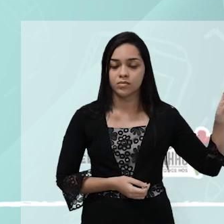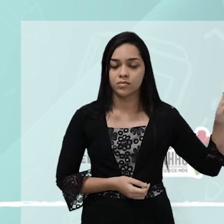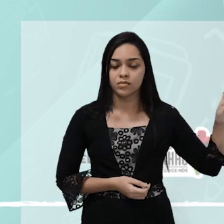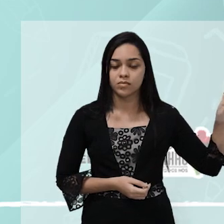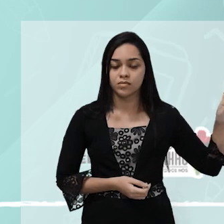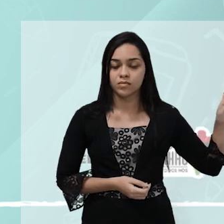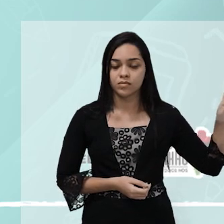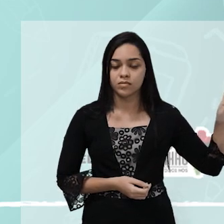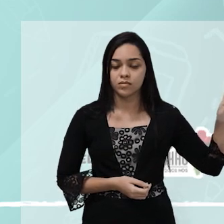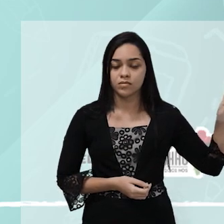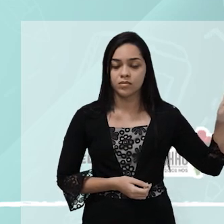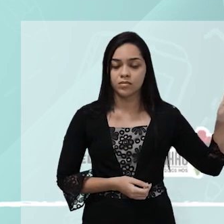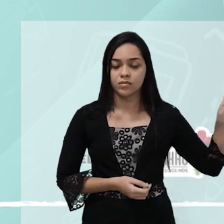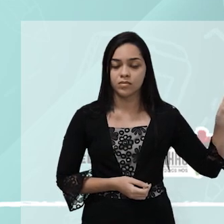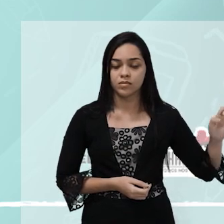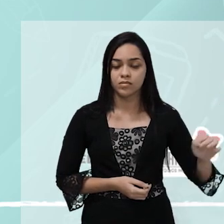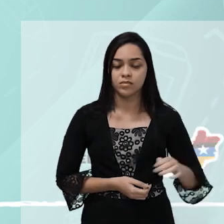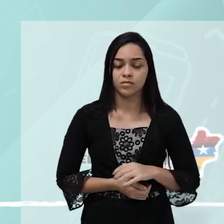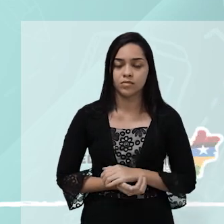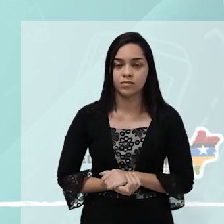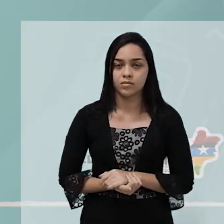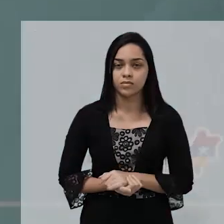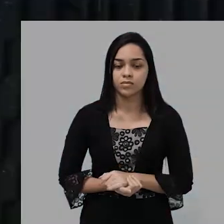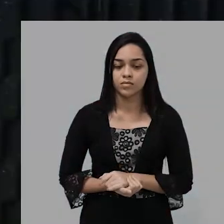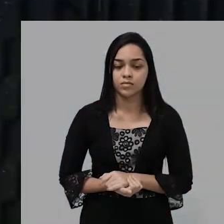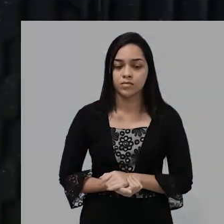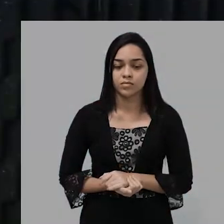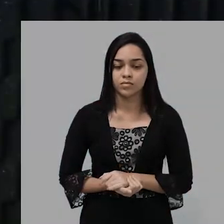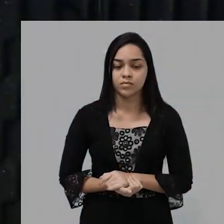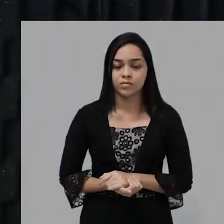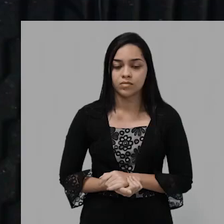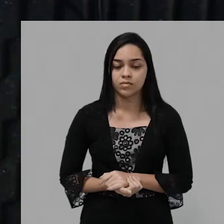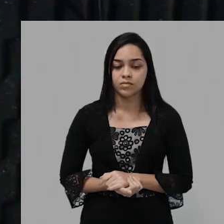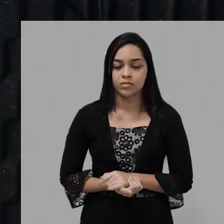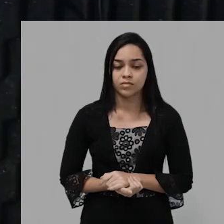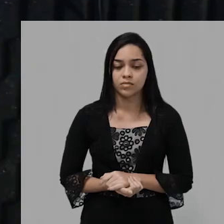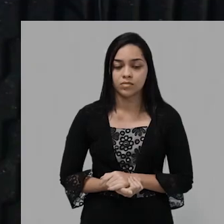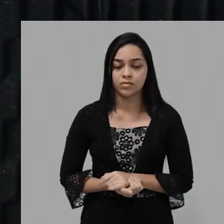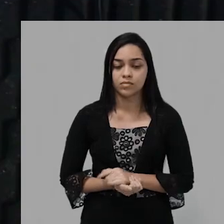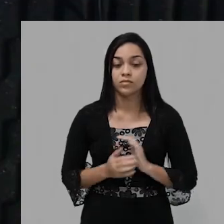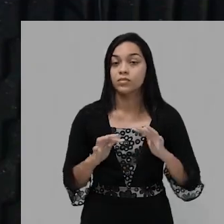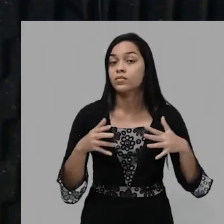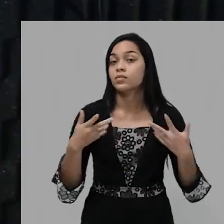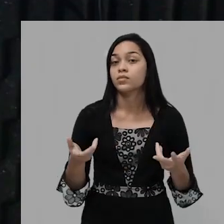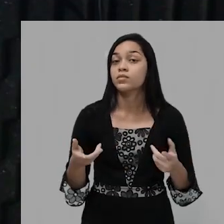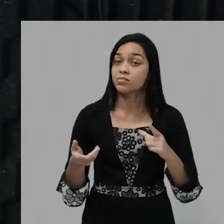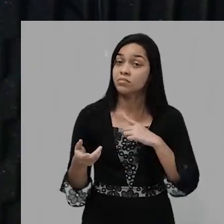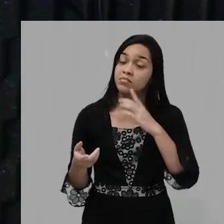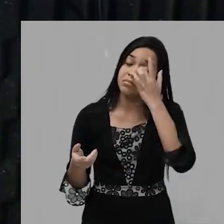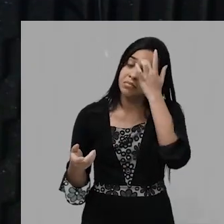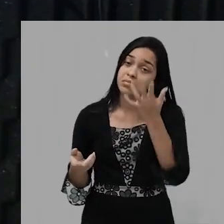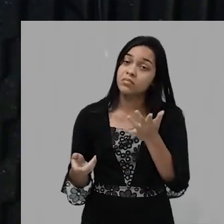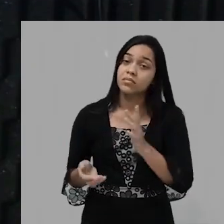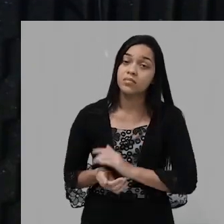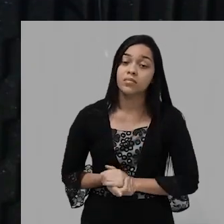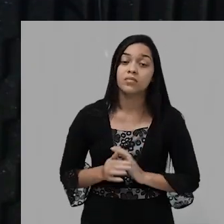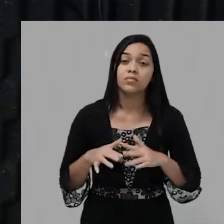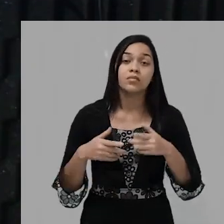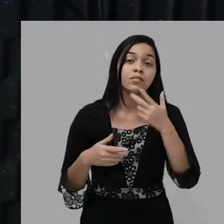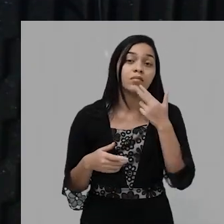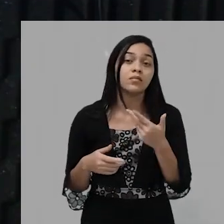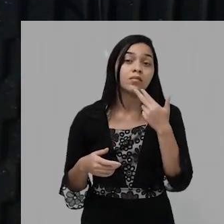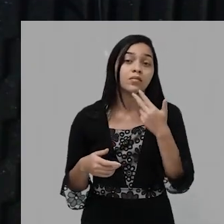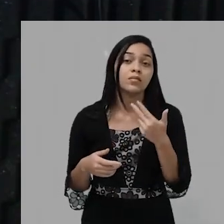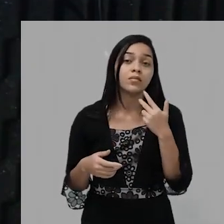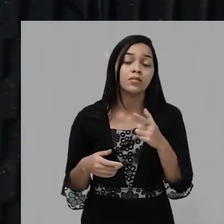e racional. Ou é objetiva e formal? E aí, turma? Tá fácil essa também, né? Qual era a linguagem